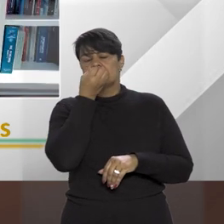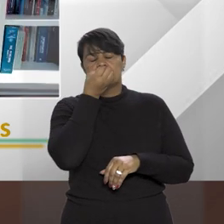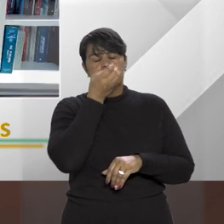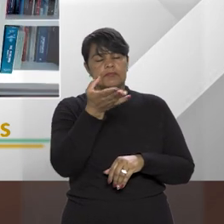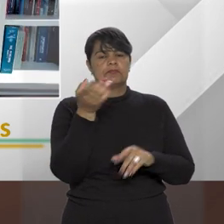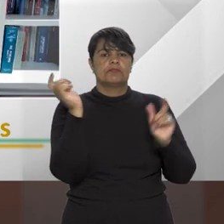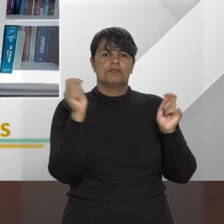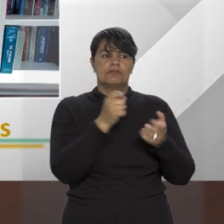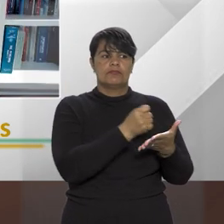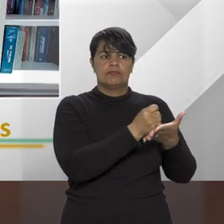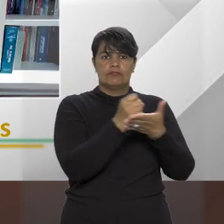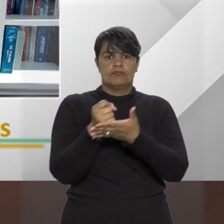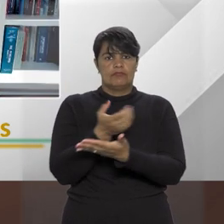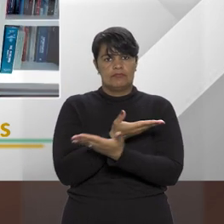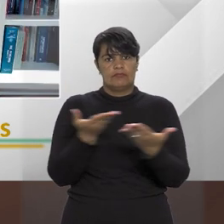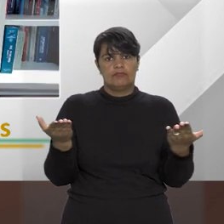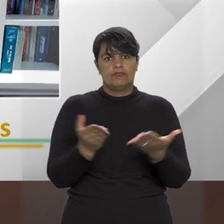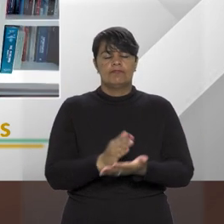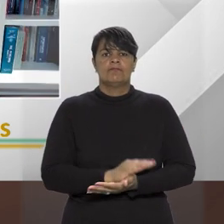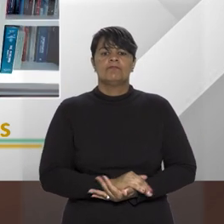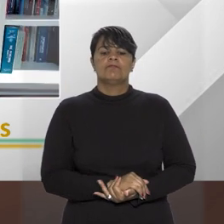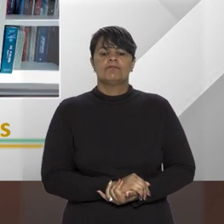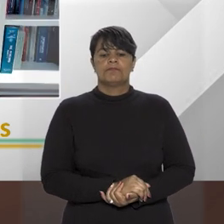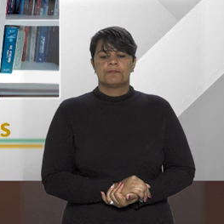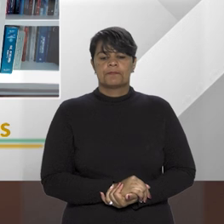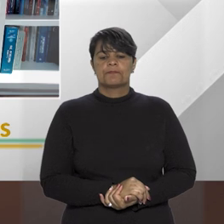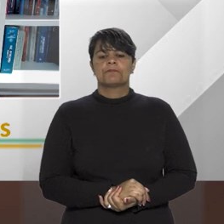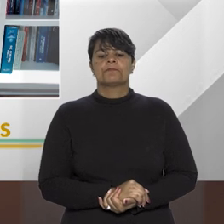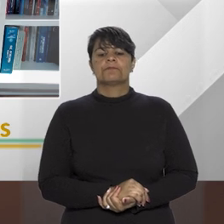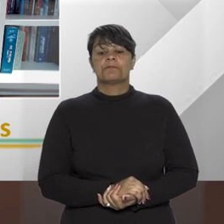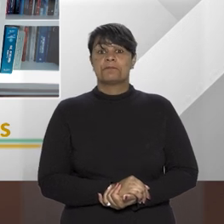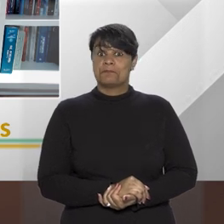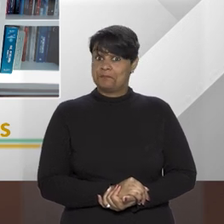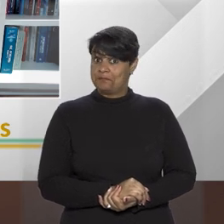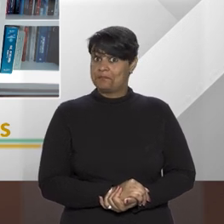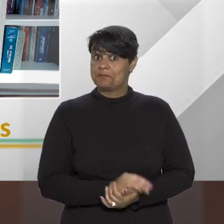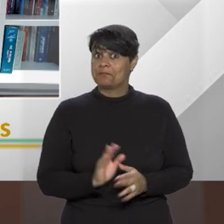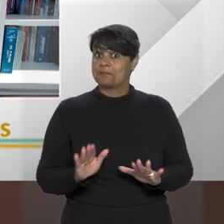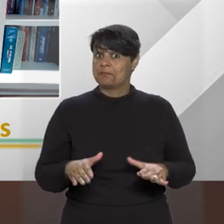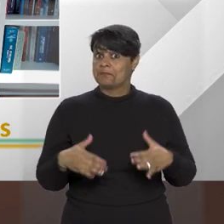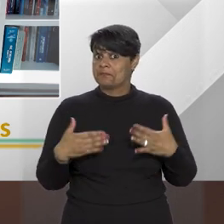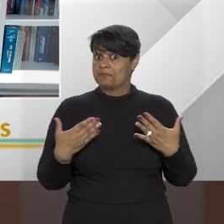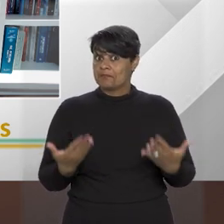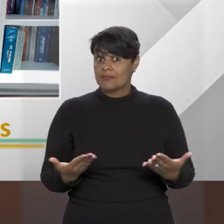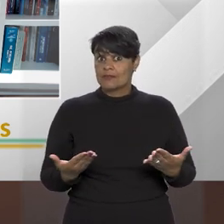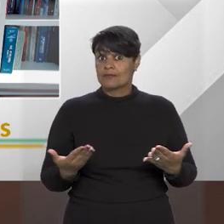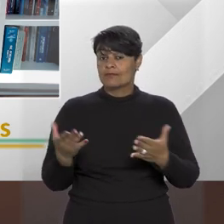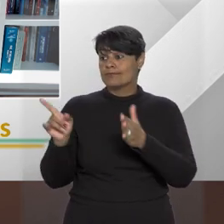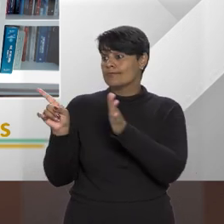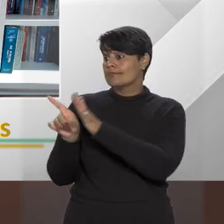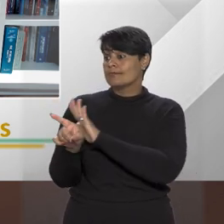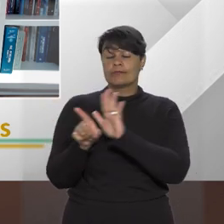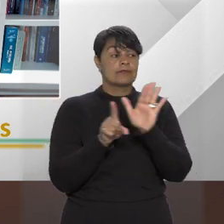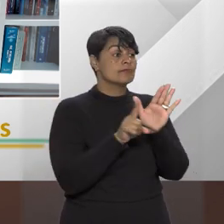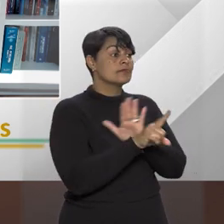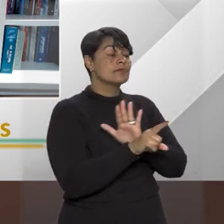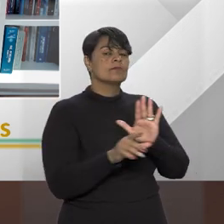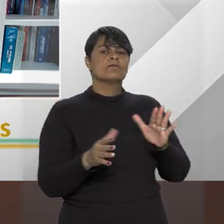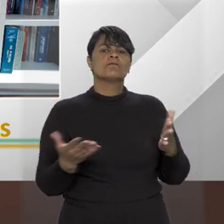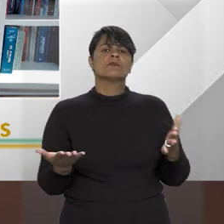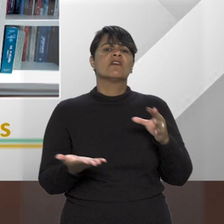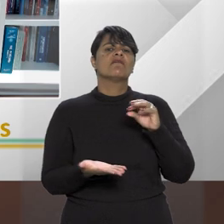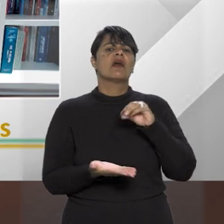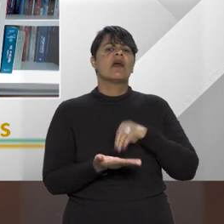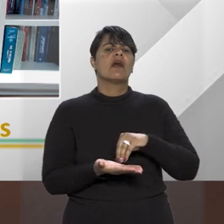Então, gostaria de saber de ambos o que que está faltando então para o deslanche absoluto ou pelo menos pleno do sistema